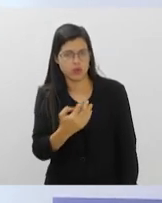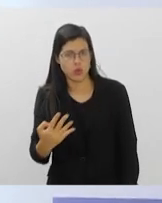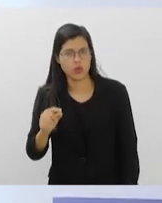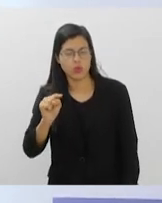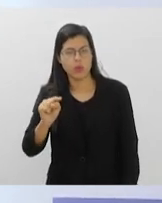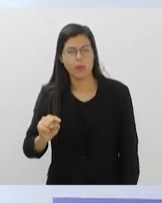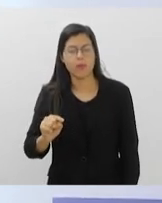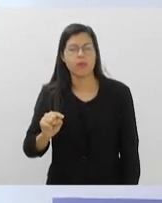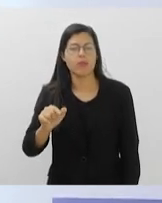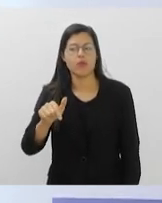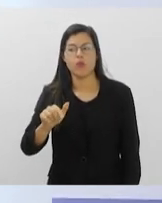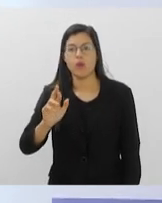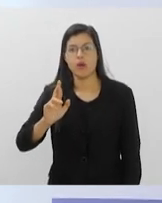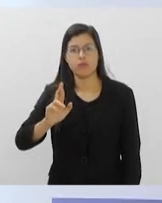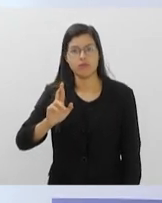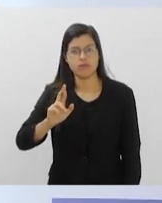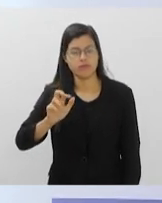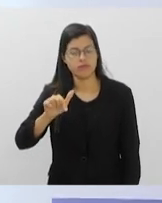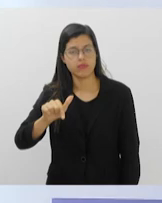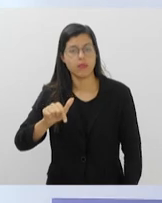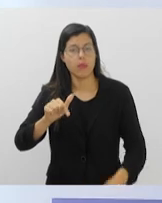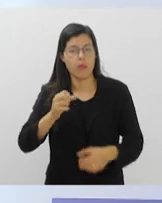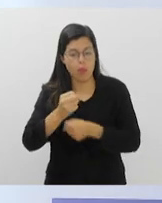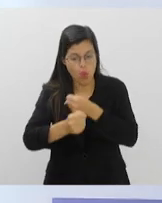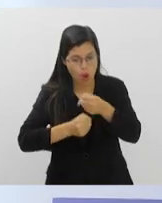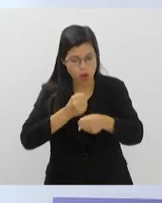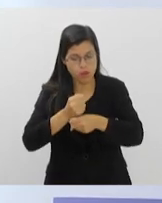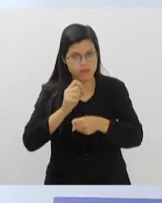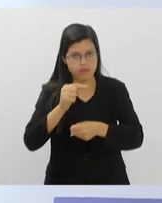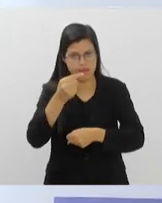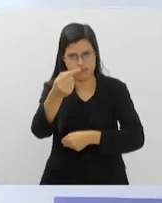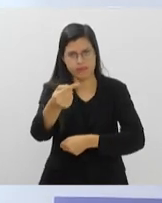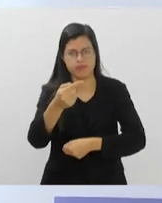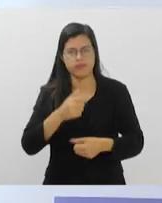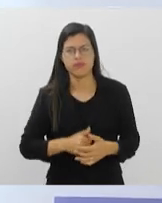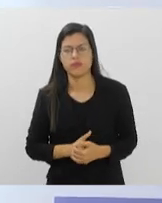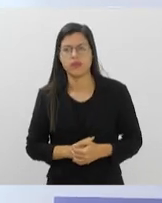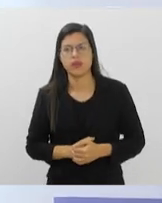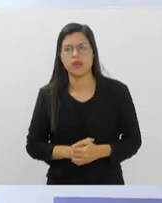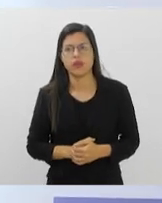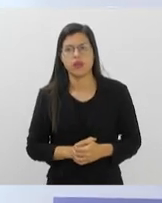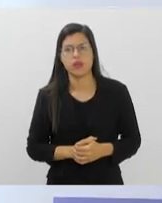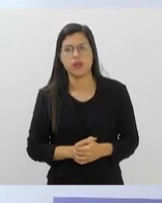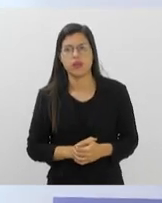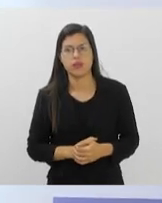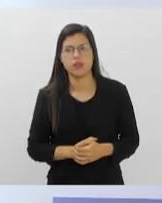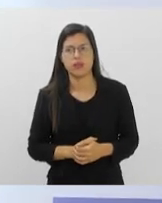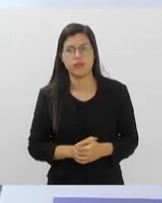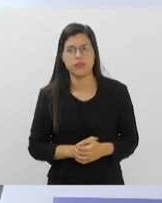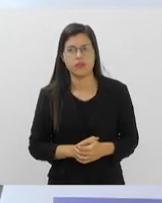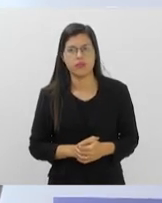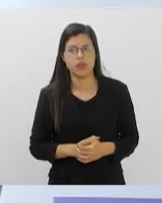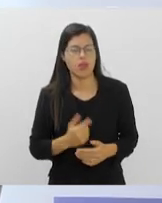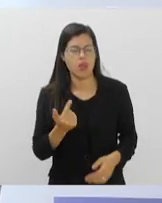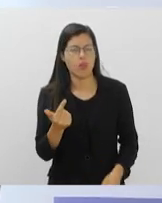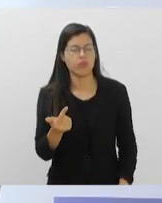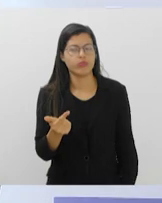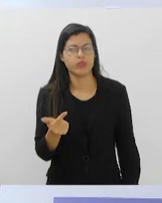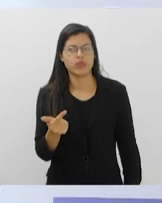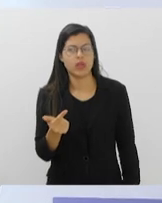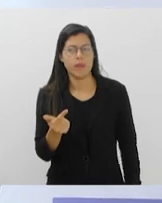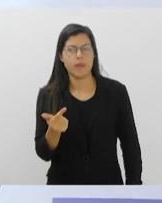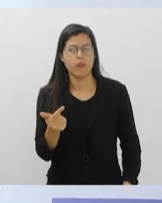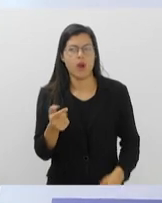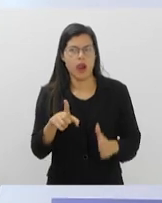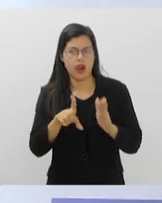4.626 para o ano que vem mas eh se fizermos é que não temos as 30 as as leis